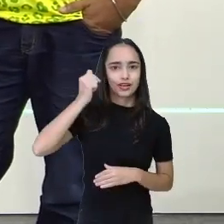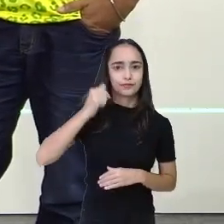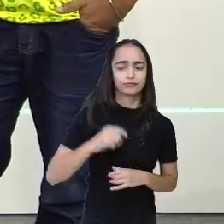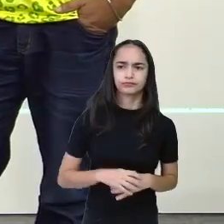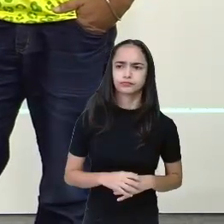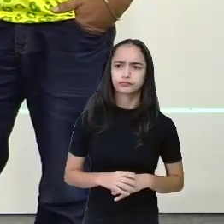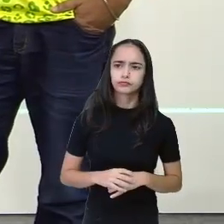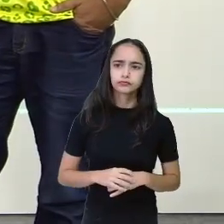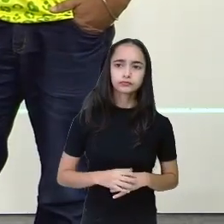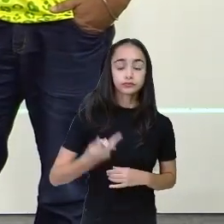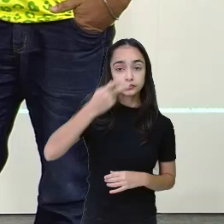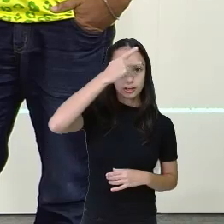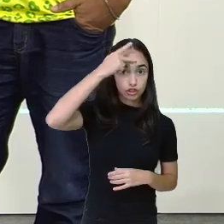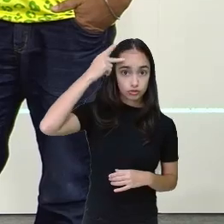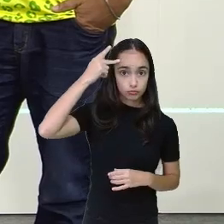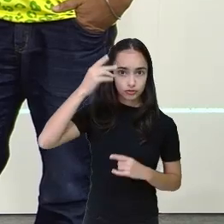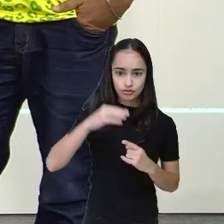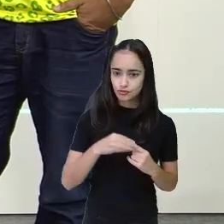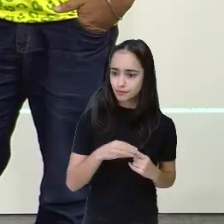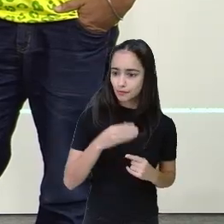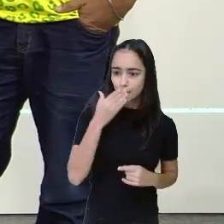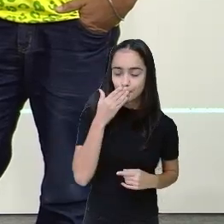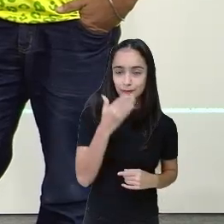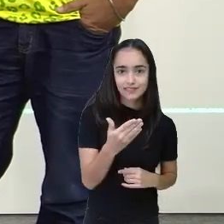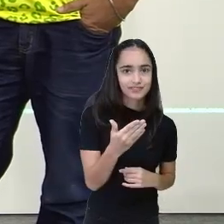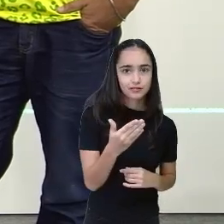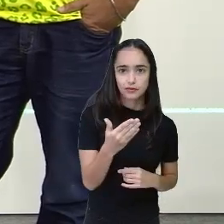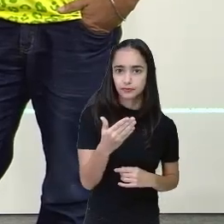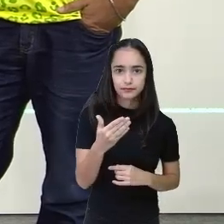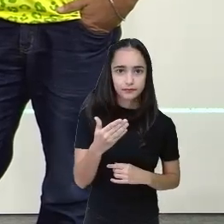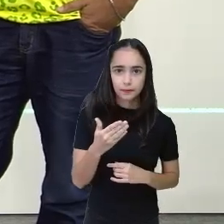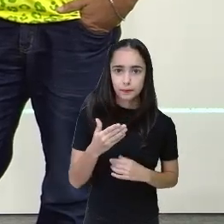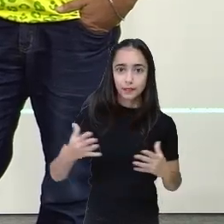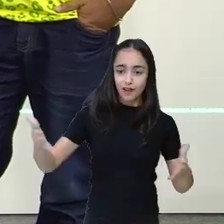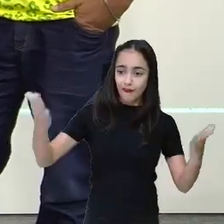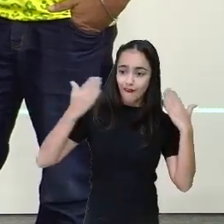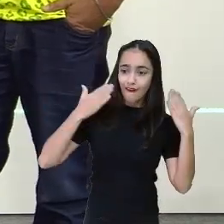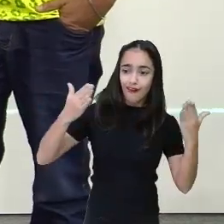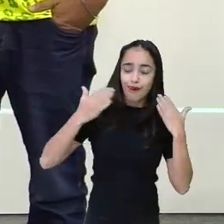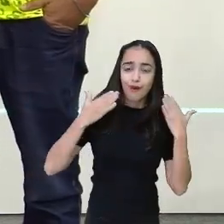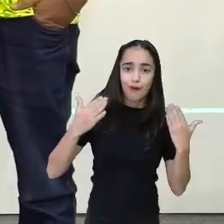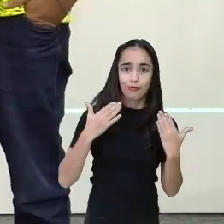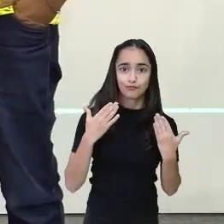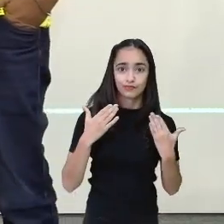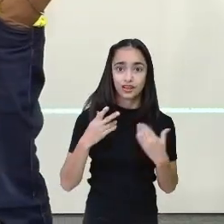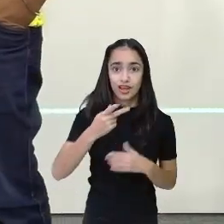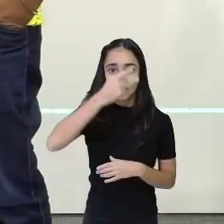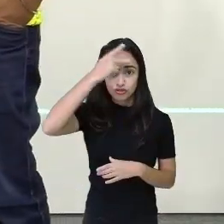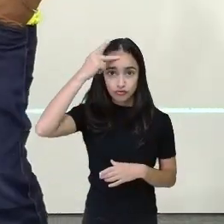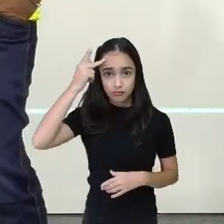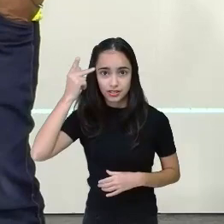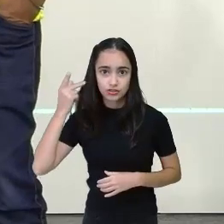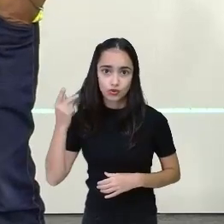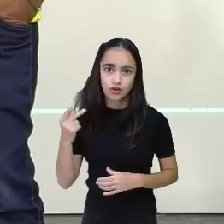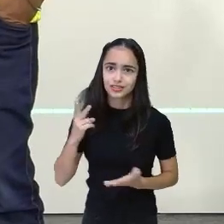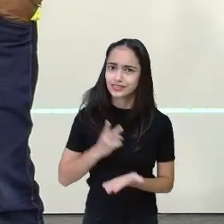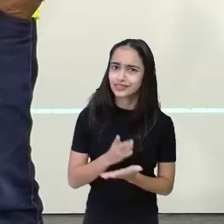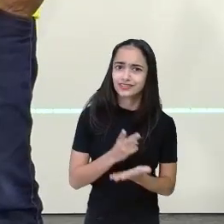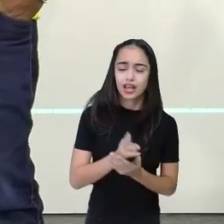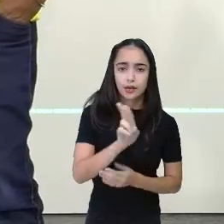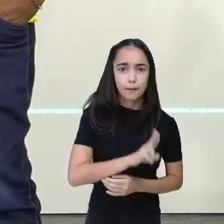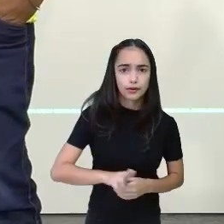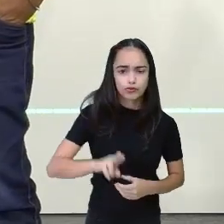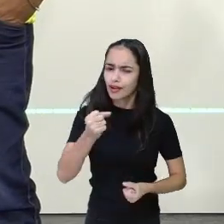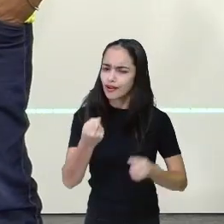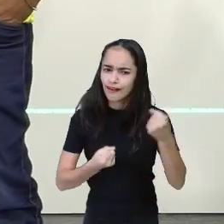pessoas, principalmente na época de verão, não andam pelas ruas. As ruas ficam desertas. É As verdade. pessoas andam apenas de veículo. Por falar em